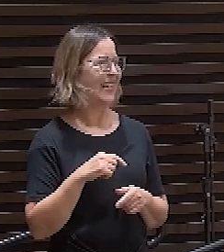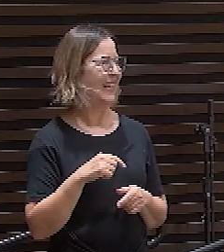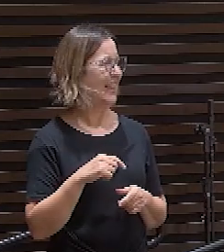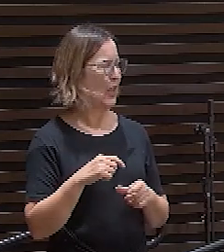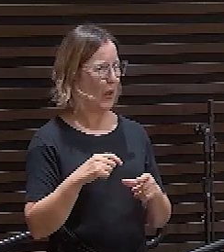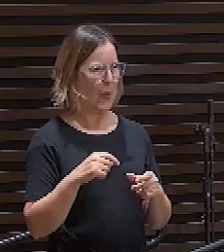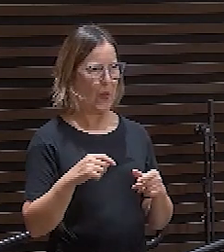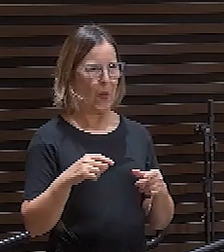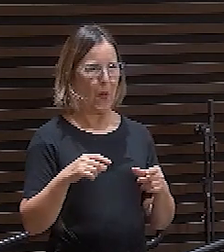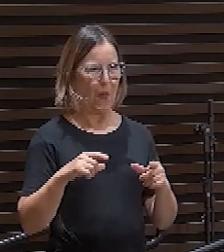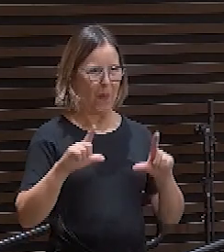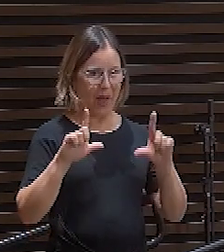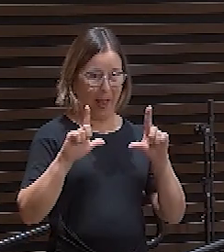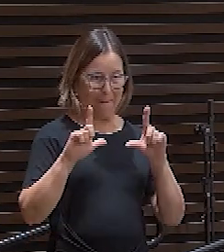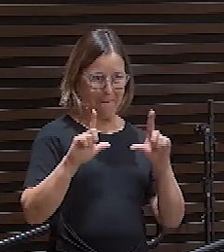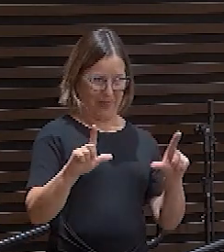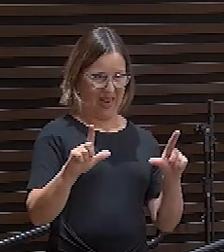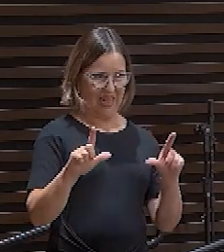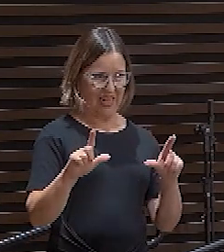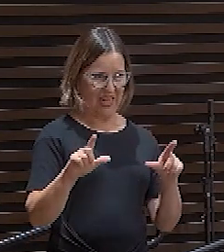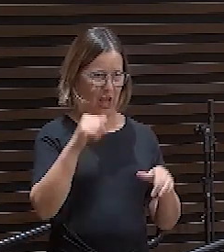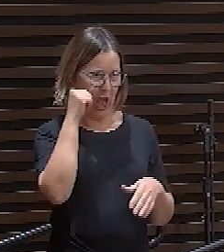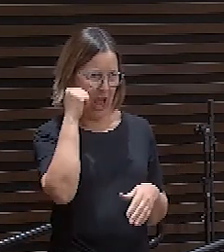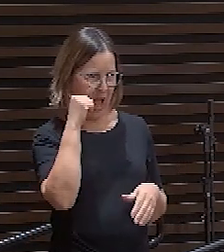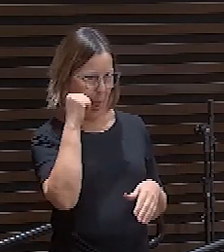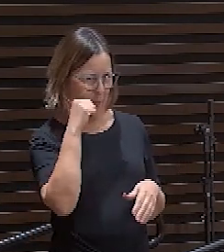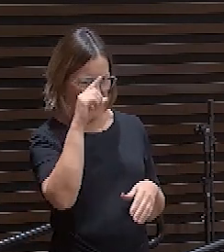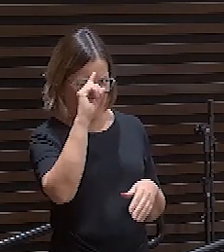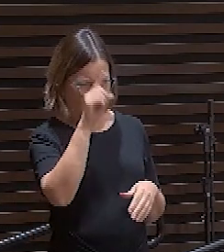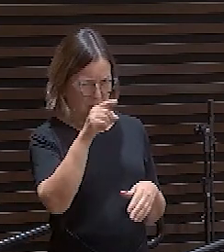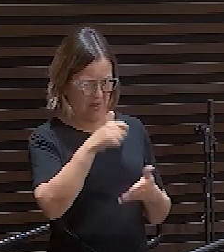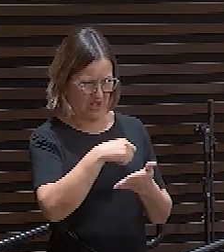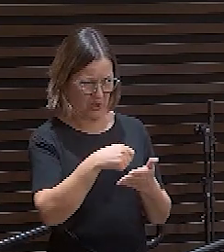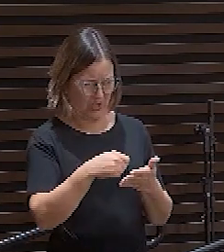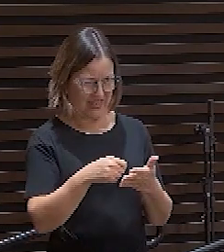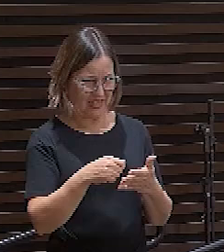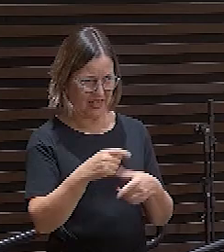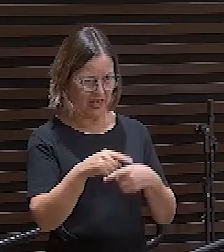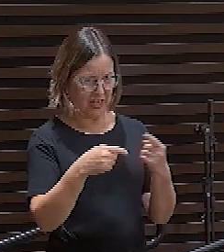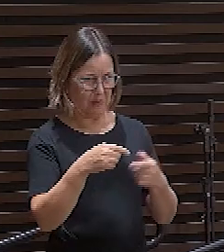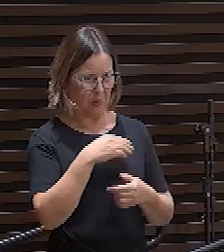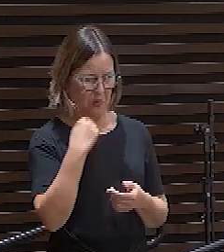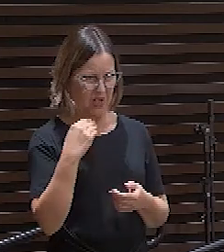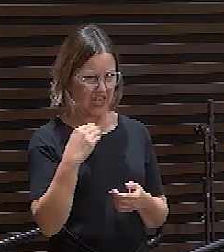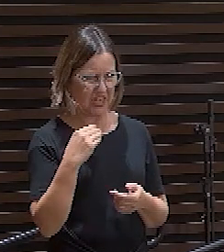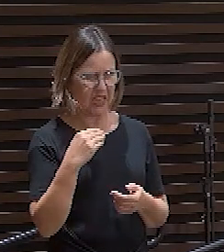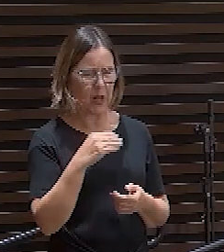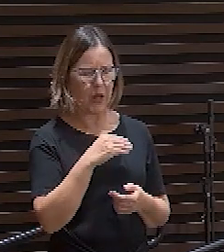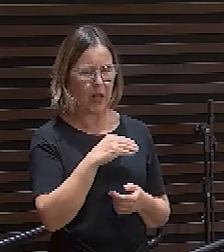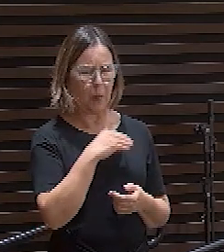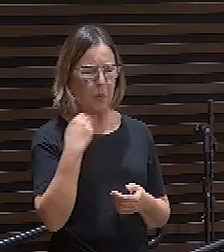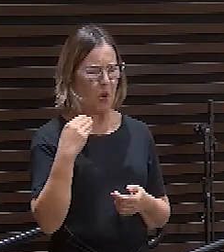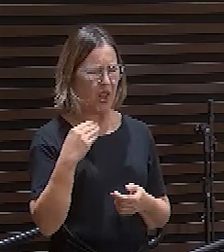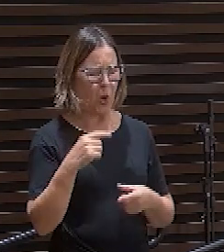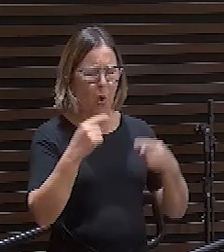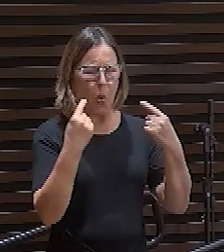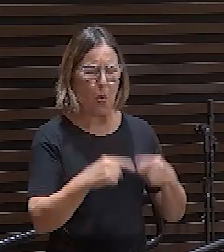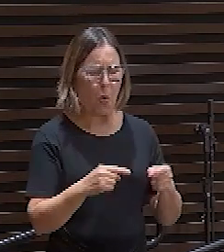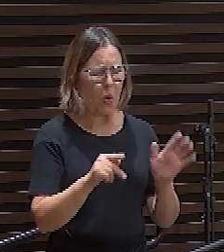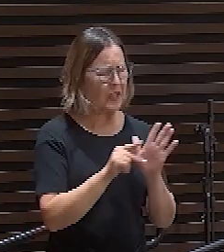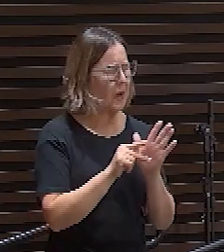uma moça. Escreveu: aqui jaz muito contra a vontade. Mas aqui jaz um filho de